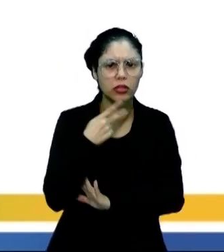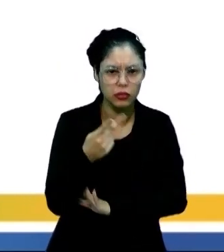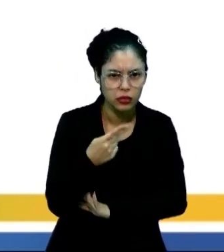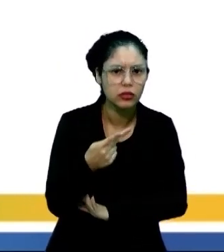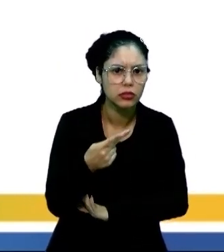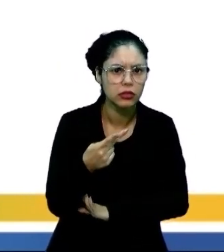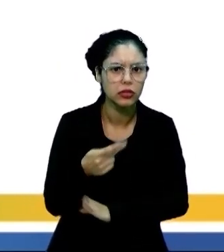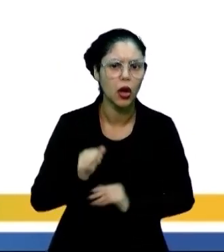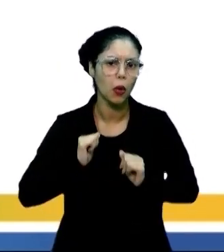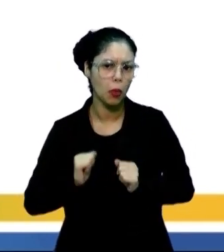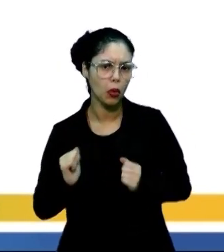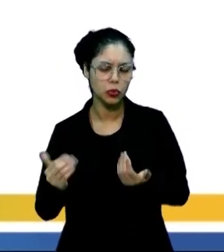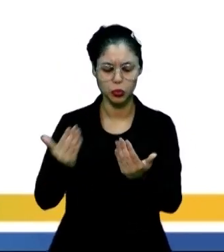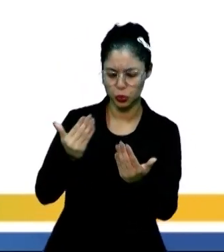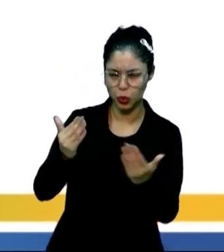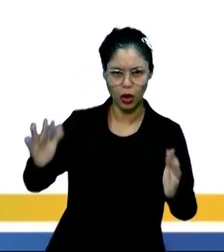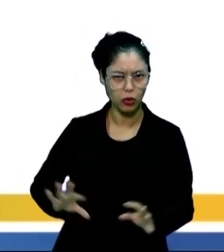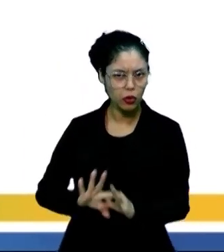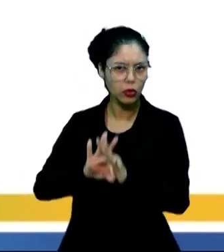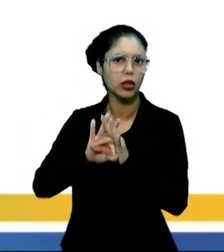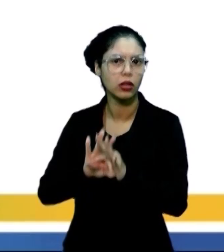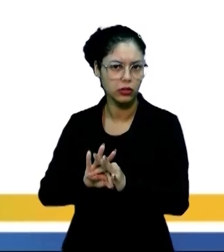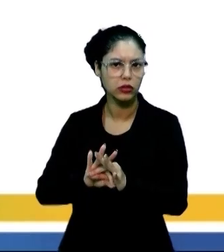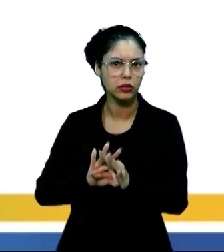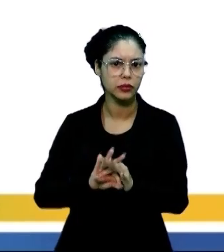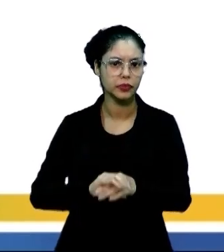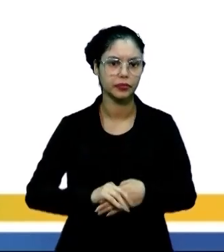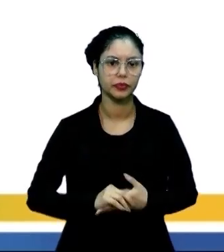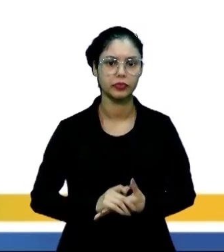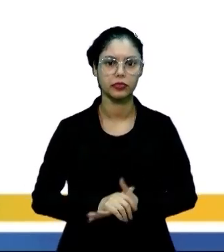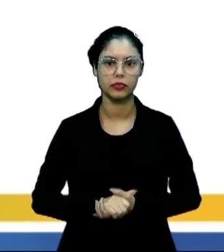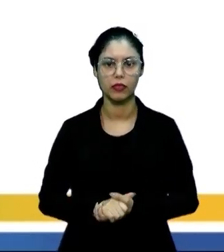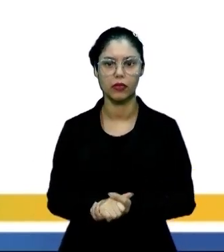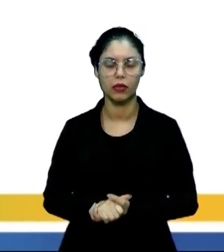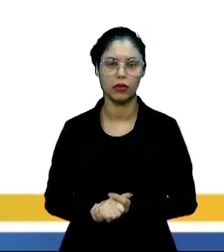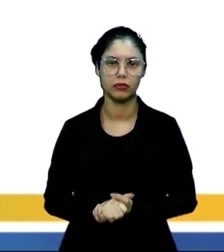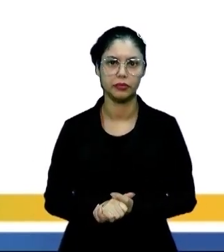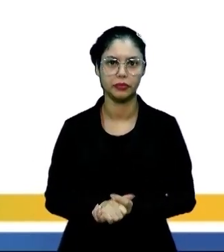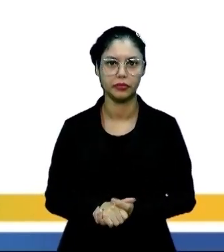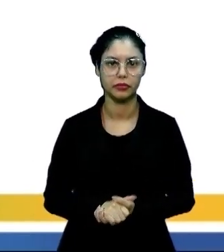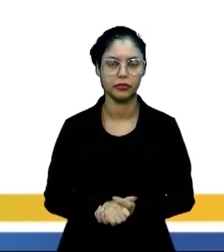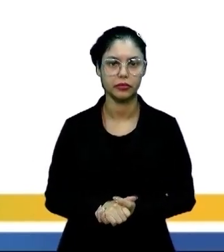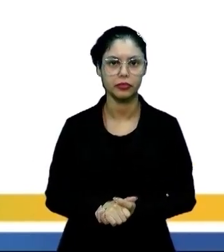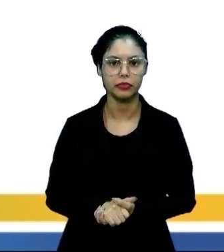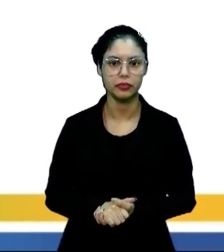vocês podem fazer uma relação com essa alternativa?